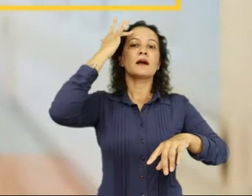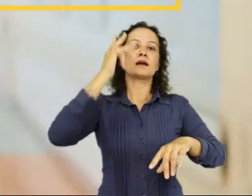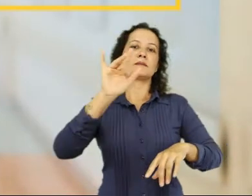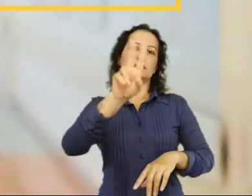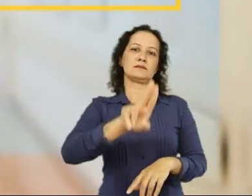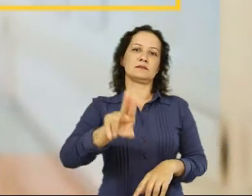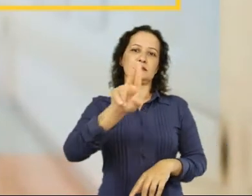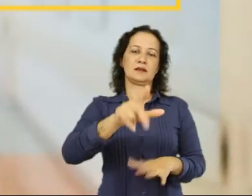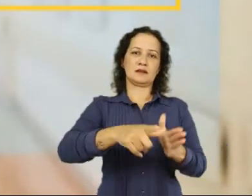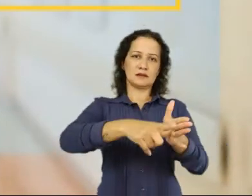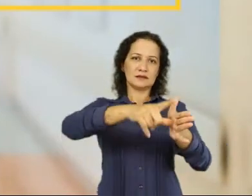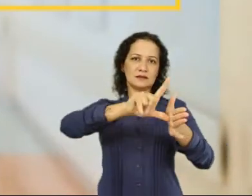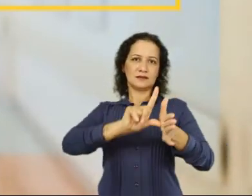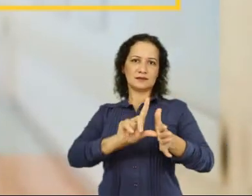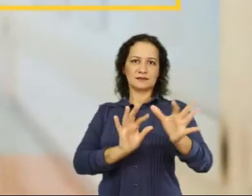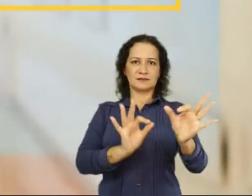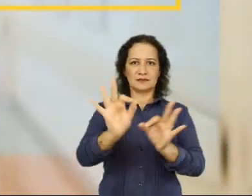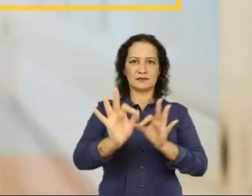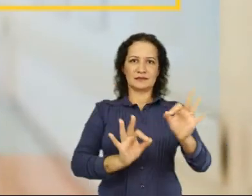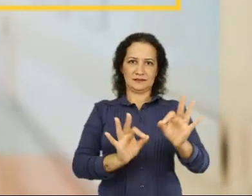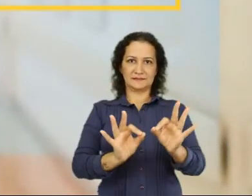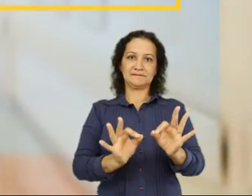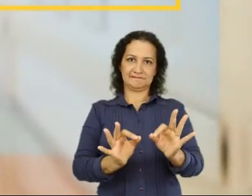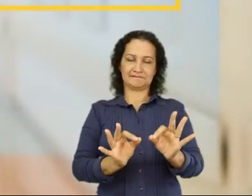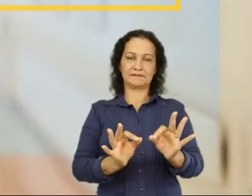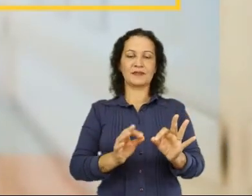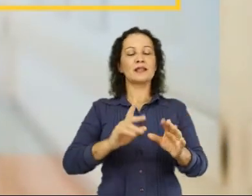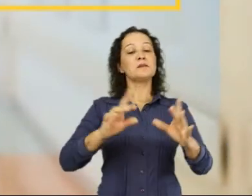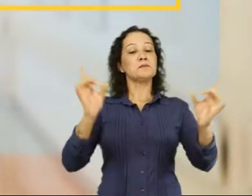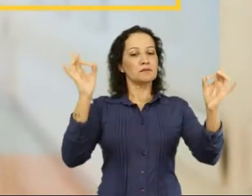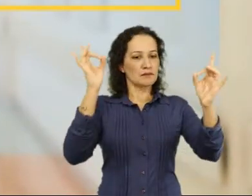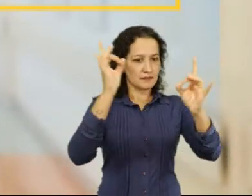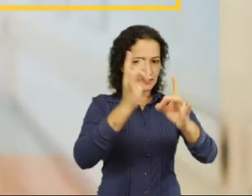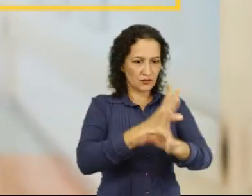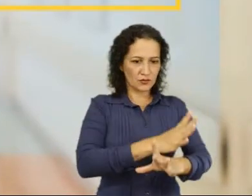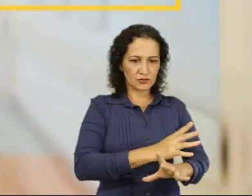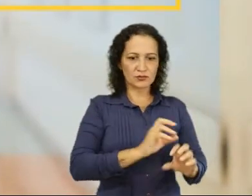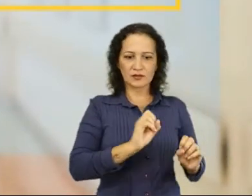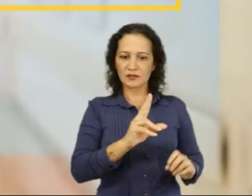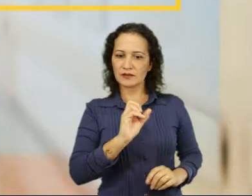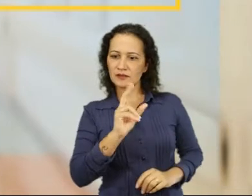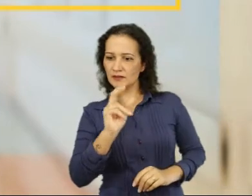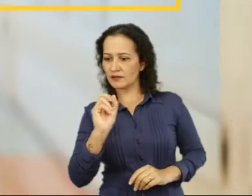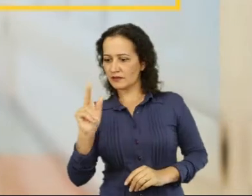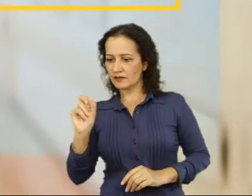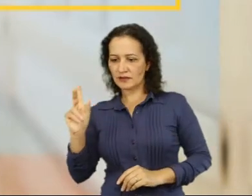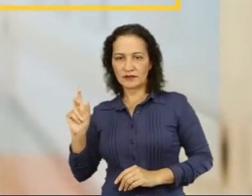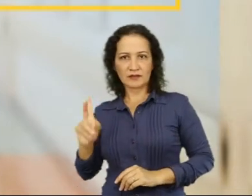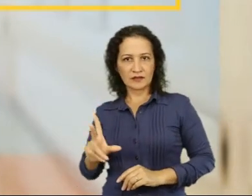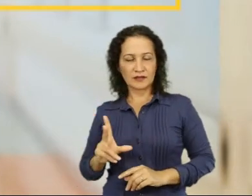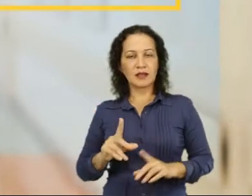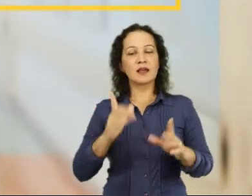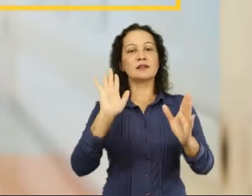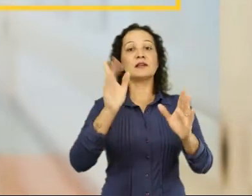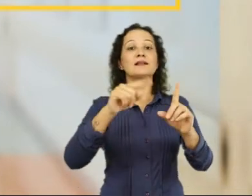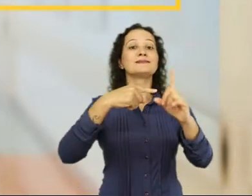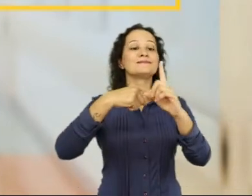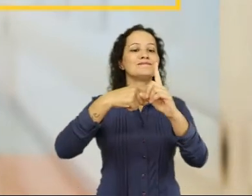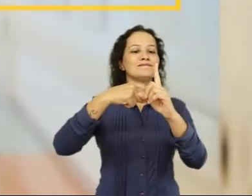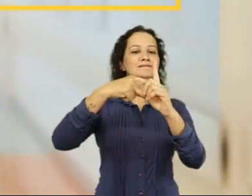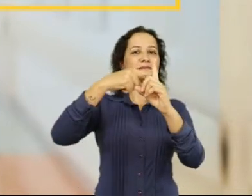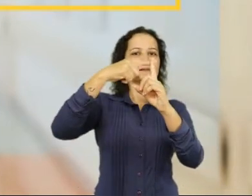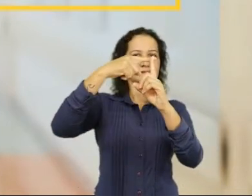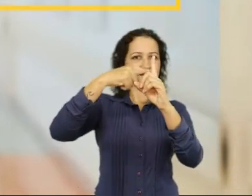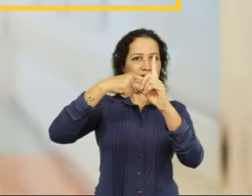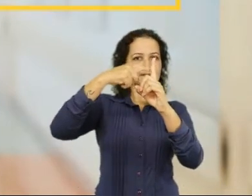forma, o servidor deverá ausentar-se da sala de vacina somente após a temperatura do